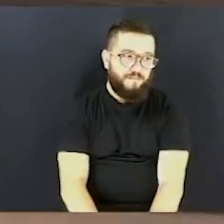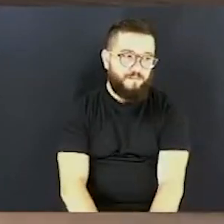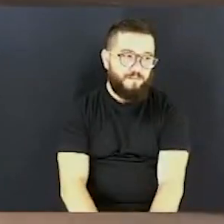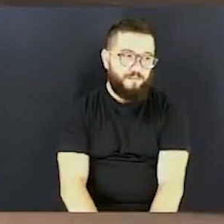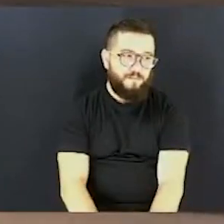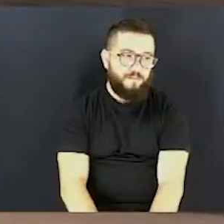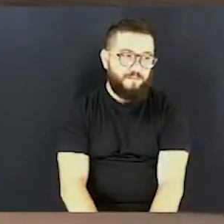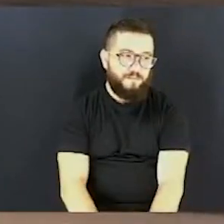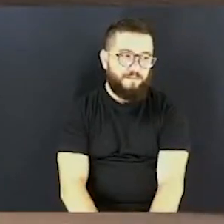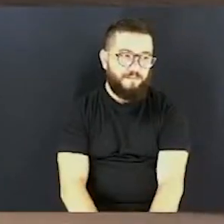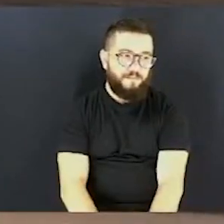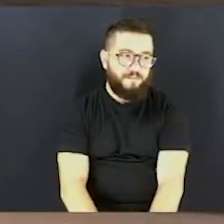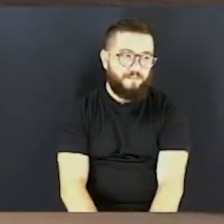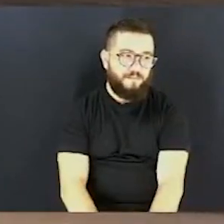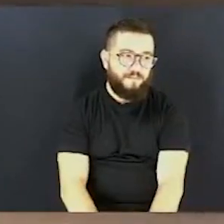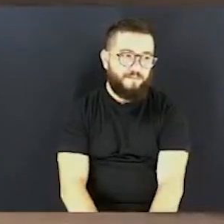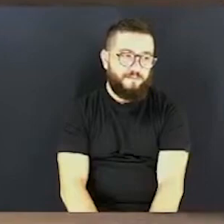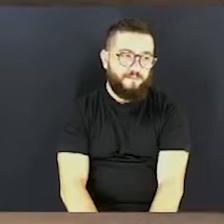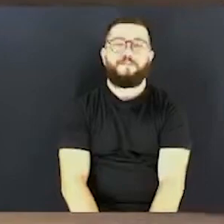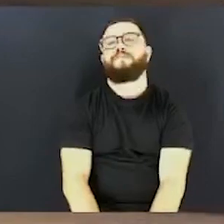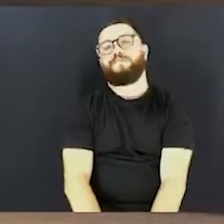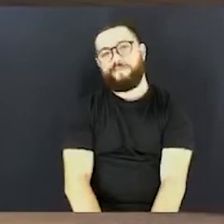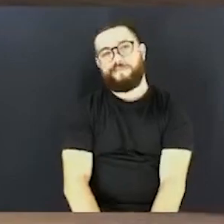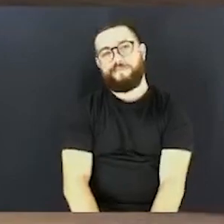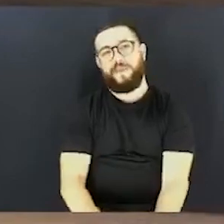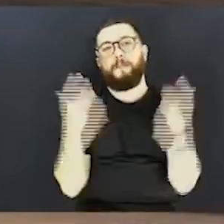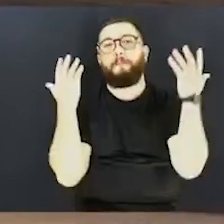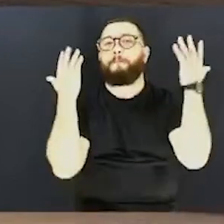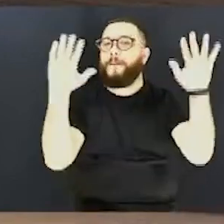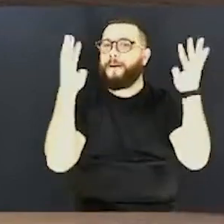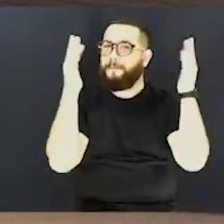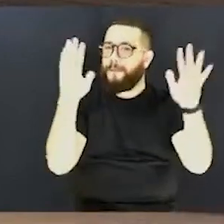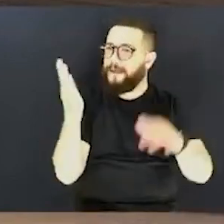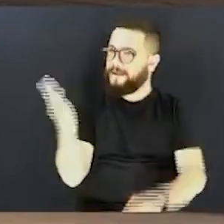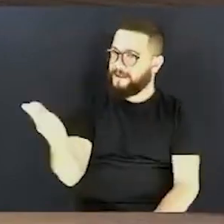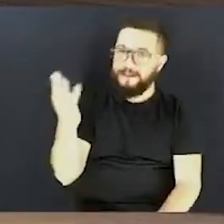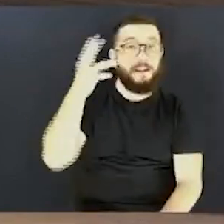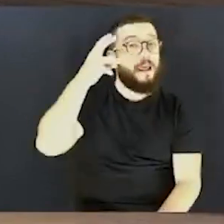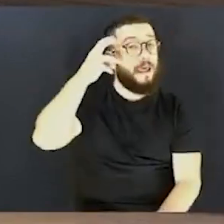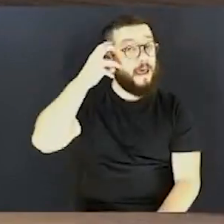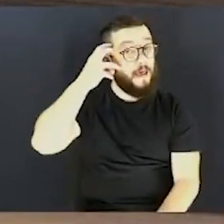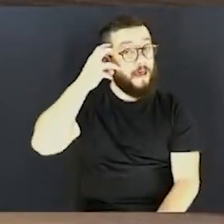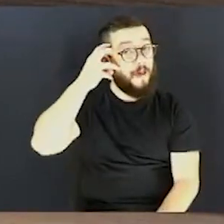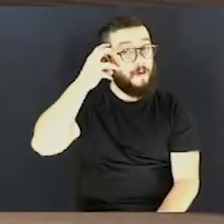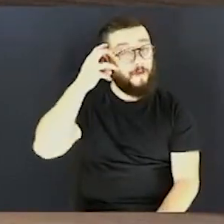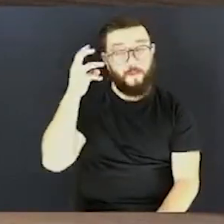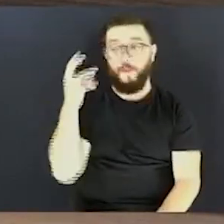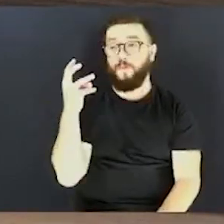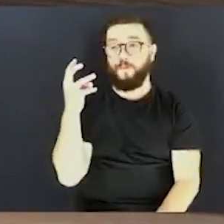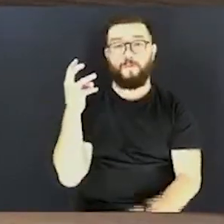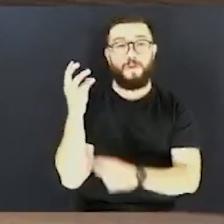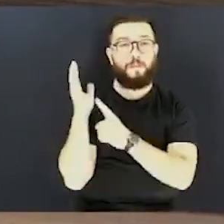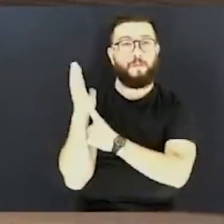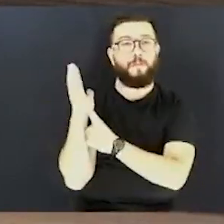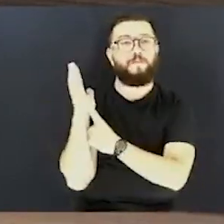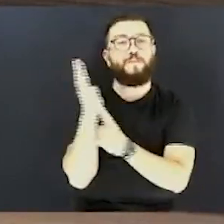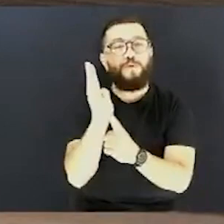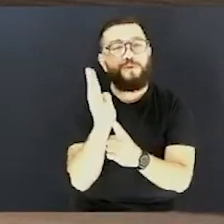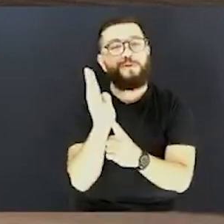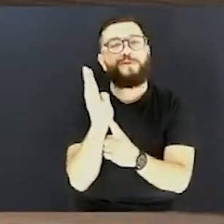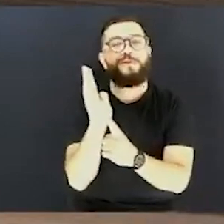Então, mais uma vez, parabenizo o vereador Dalton, que conseguiu trazer aí a sociedade junto e se